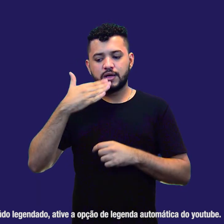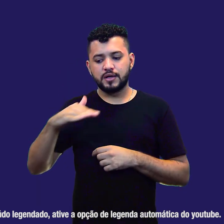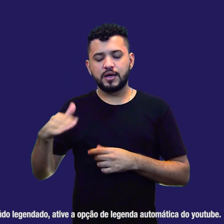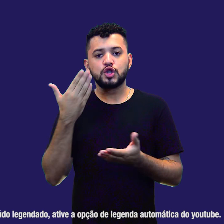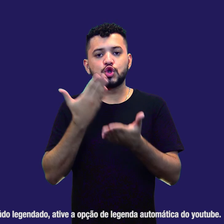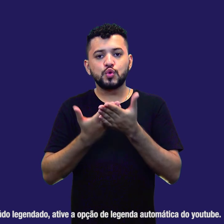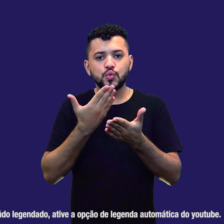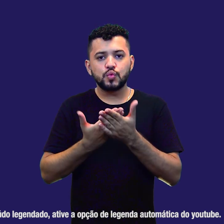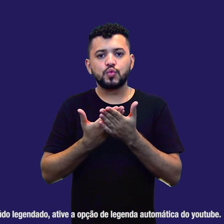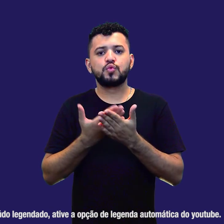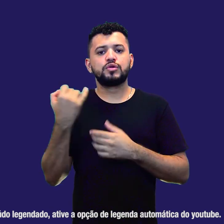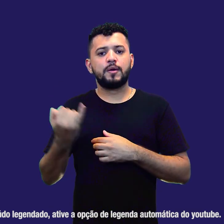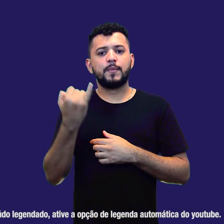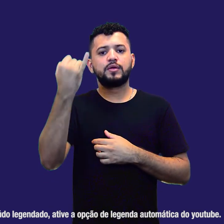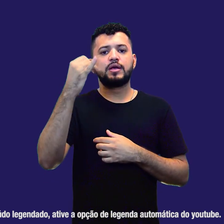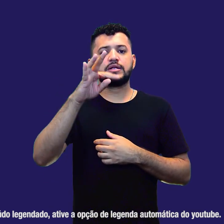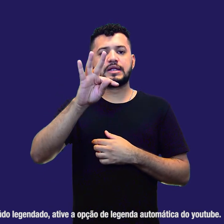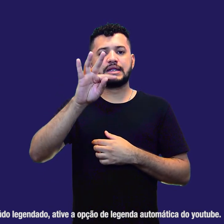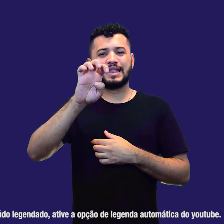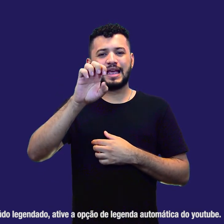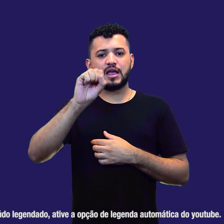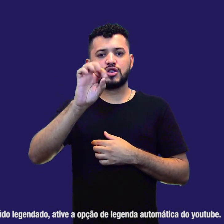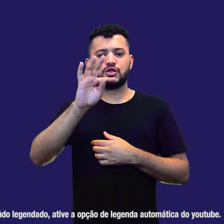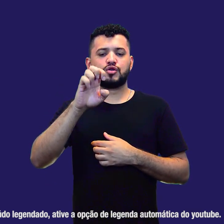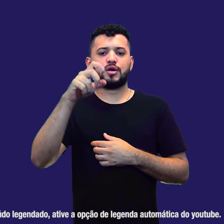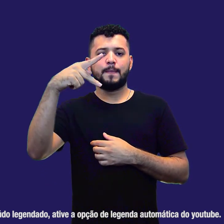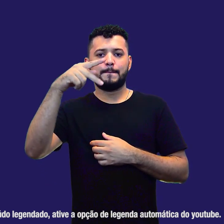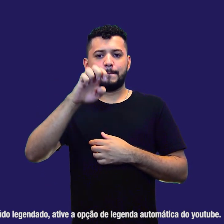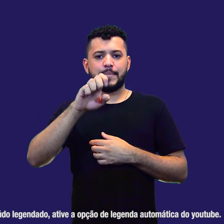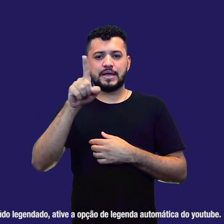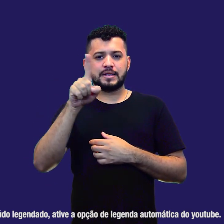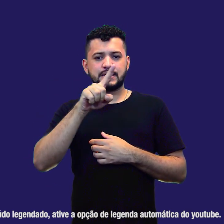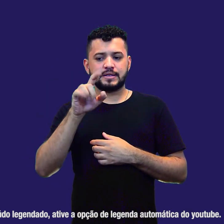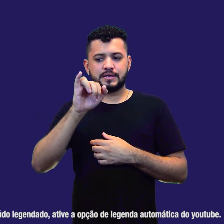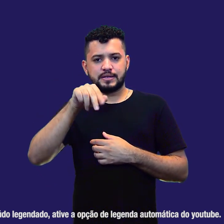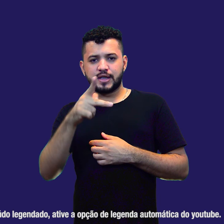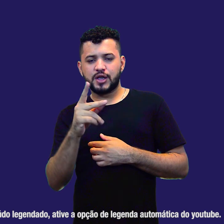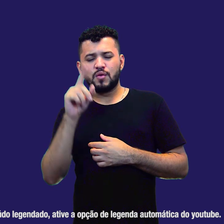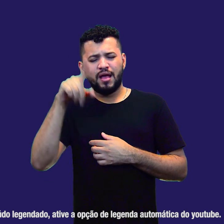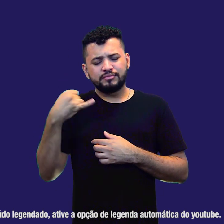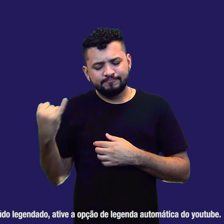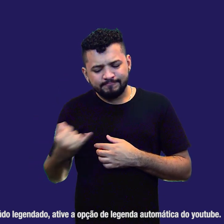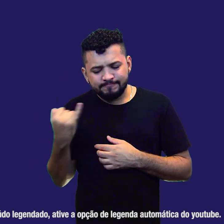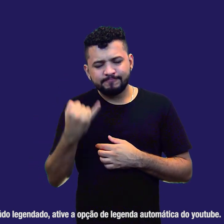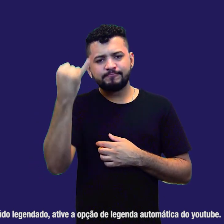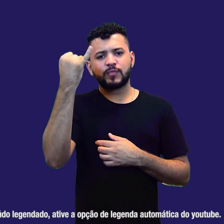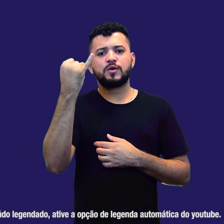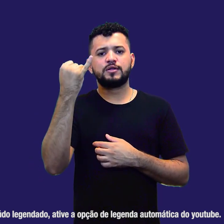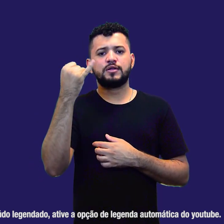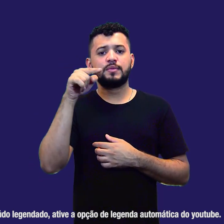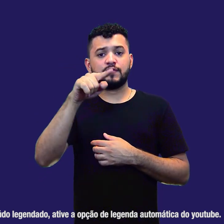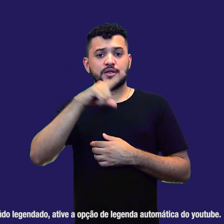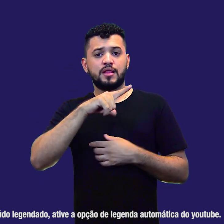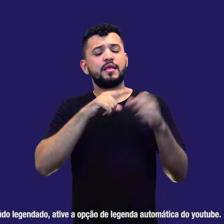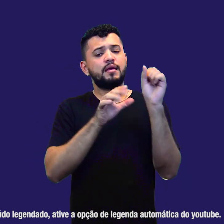importância do teste do pezinho, porque isso é extremamente necessário para que você se sinta seguro para